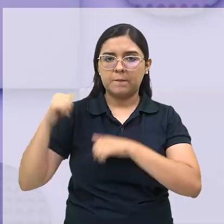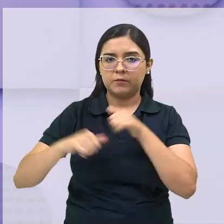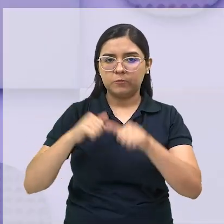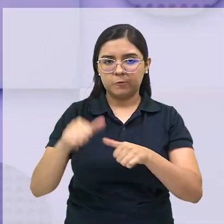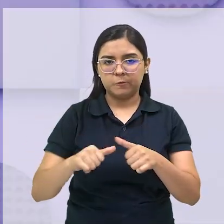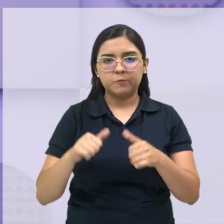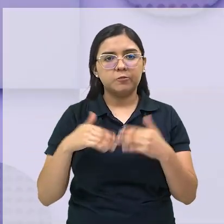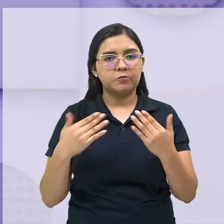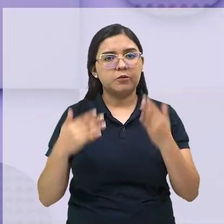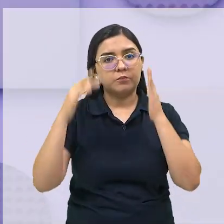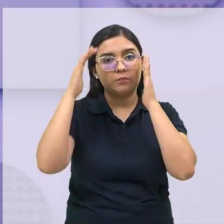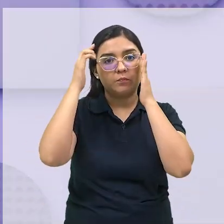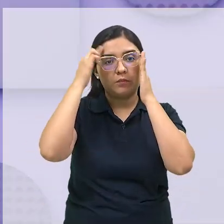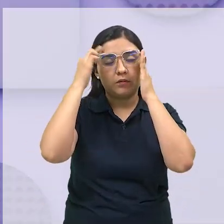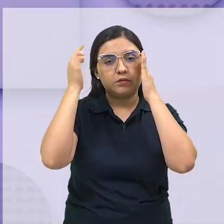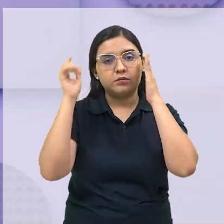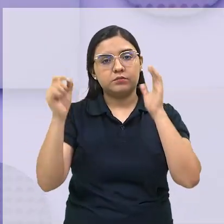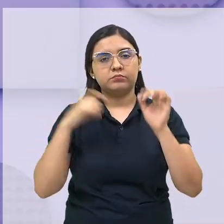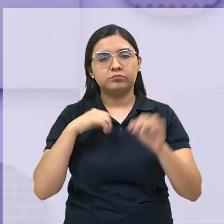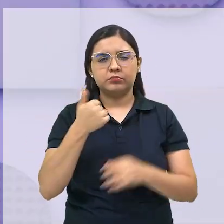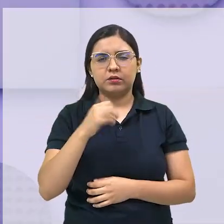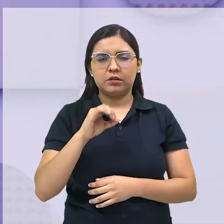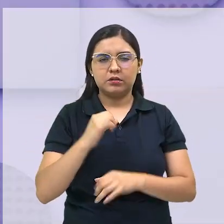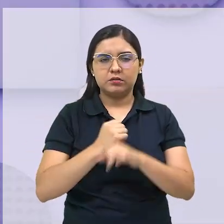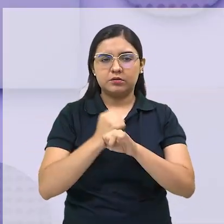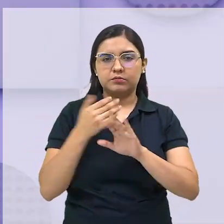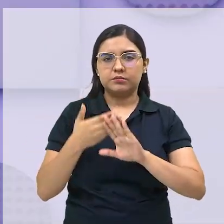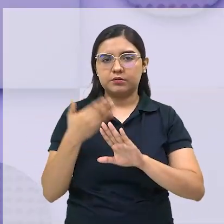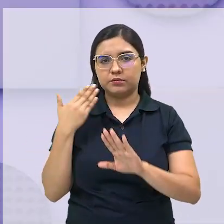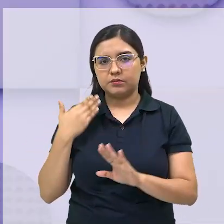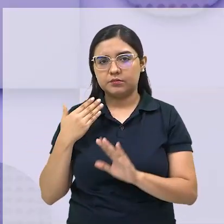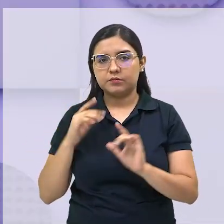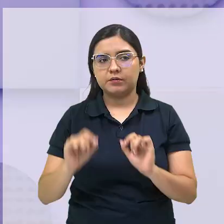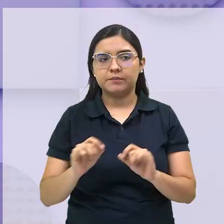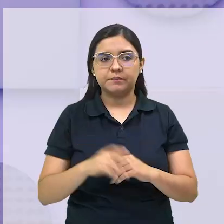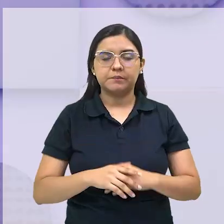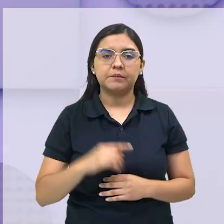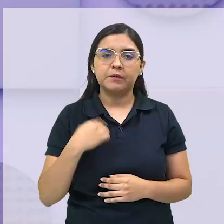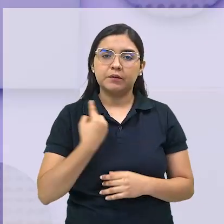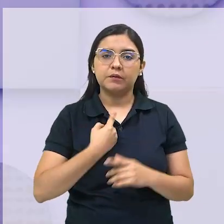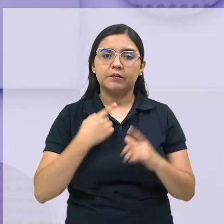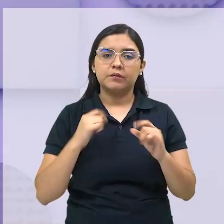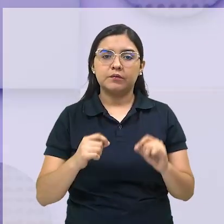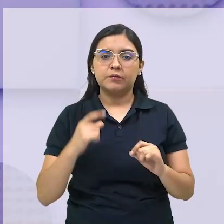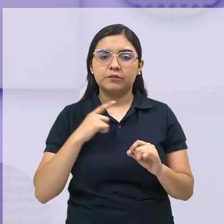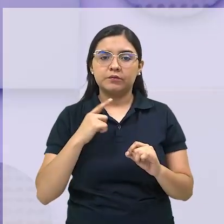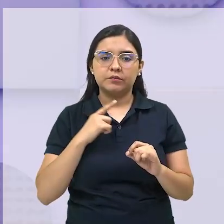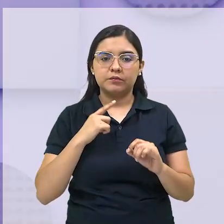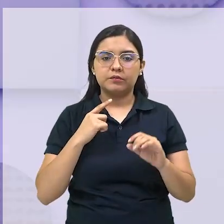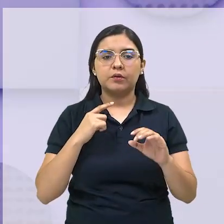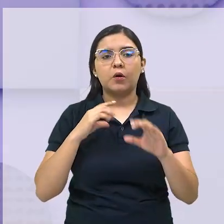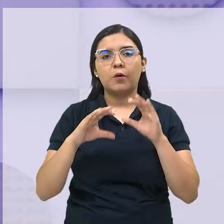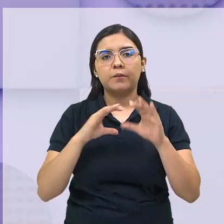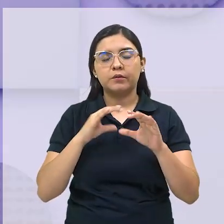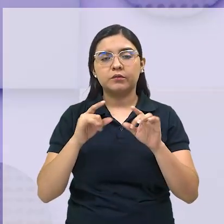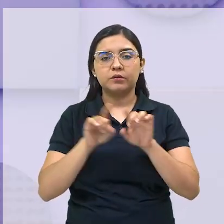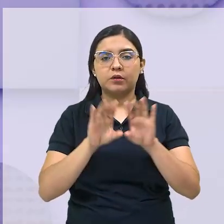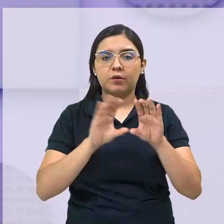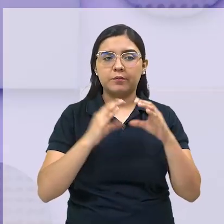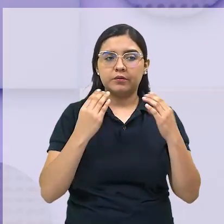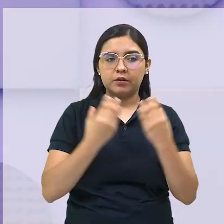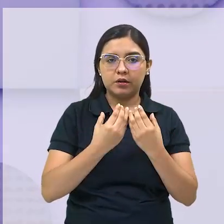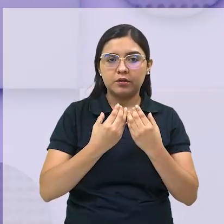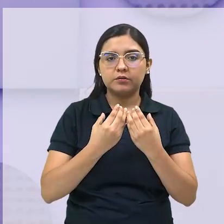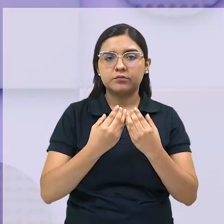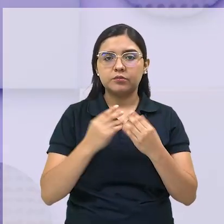Para pensar que há menos de 10 anos atrás, nós víamos os templos de comunicações e comunidades de